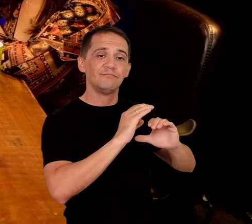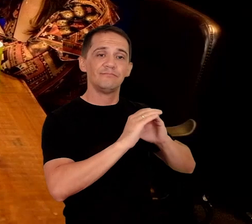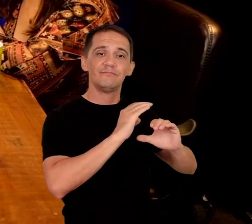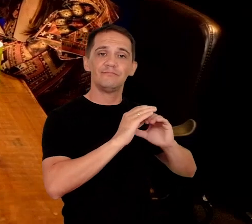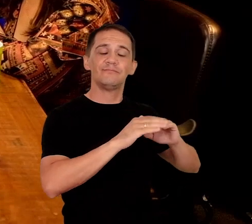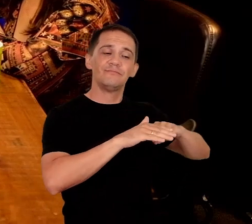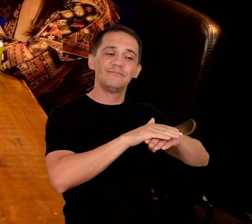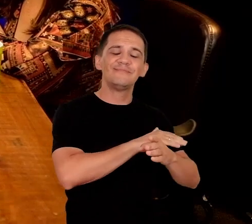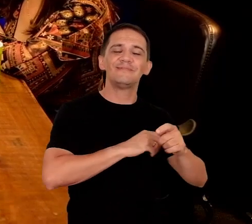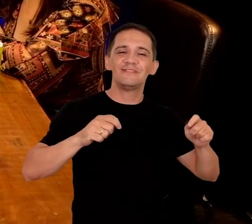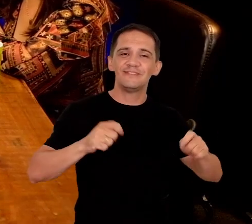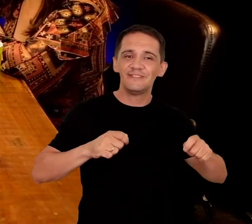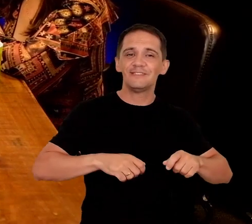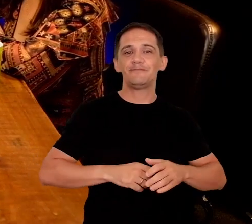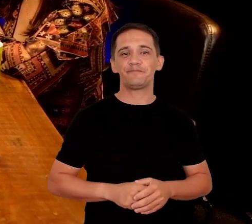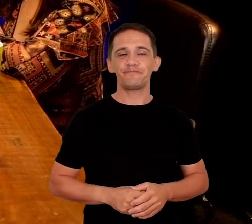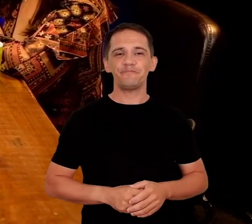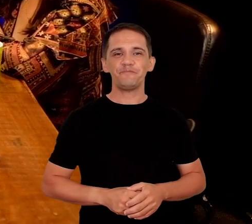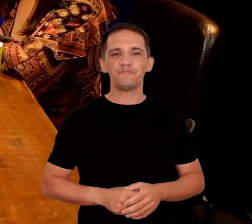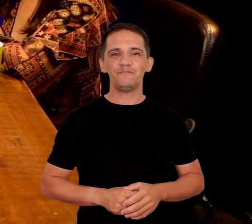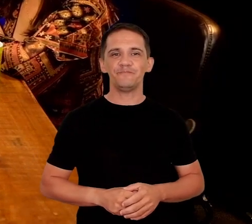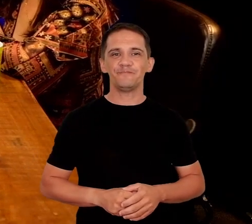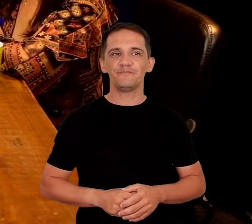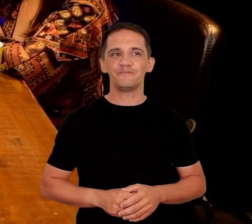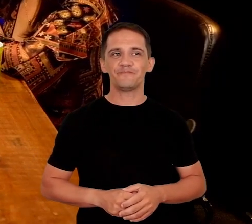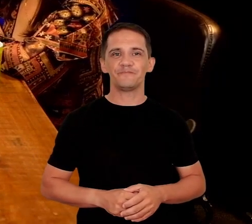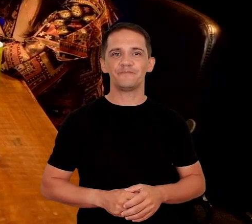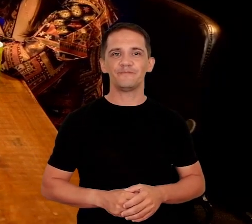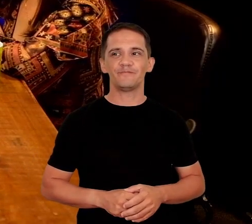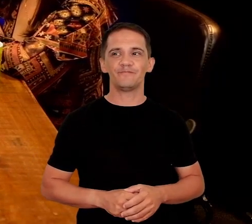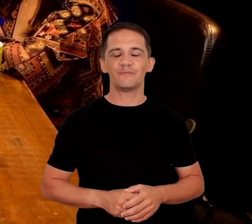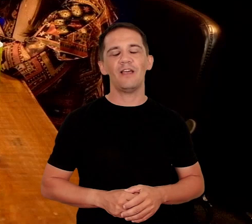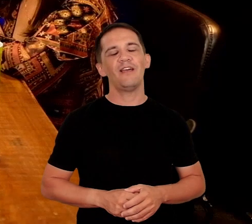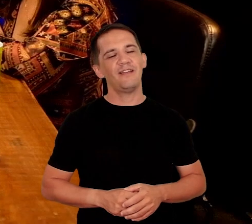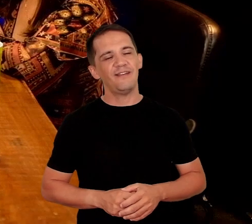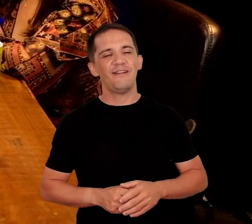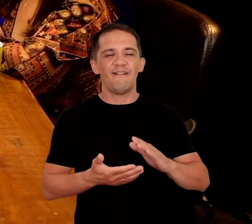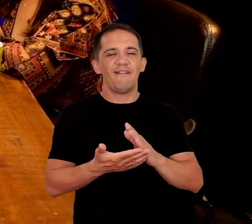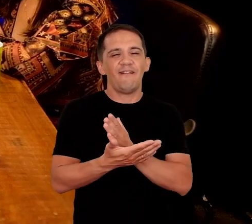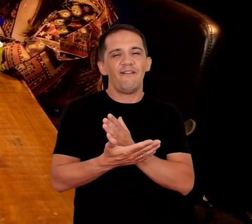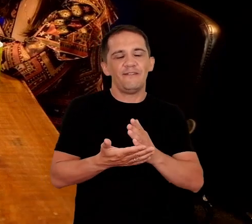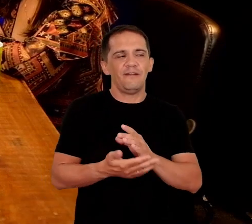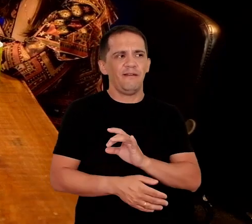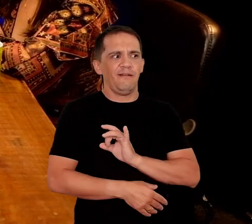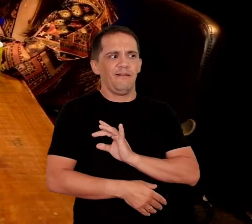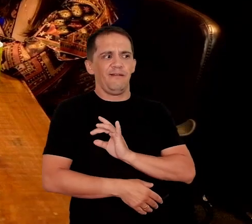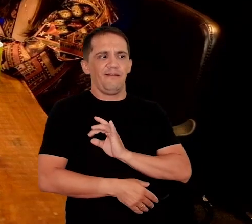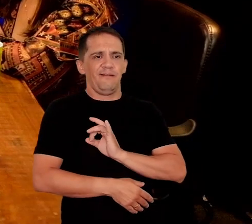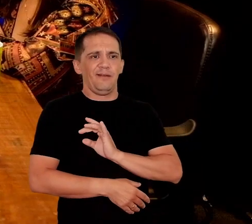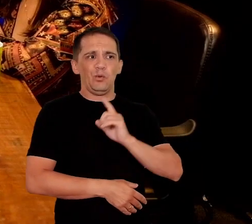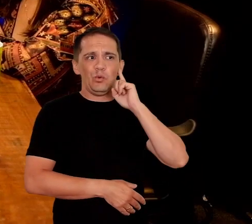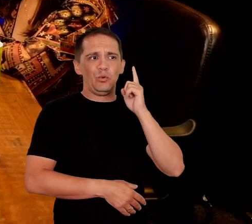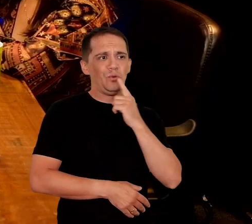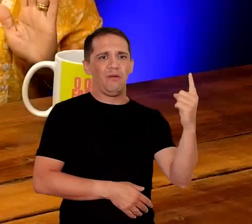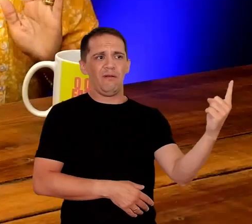E as pessoas, às Aproveitar as pessoas que surgem, né? vezes... Isto. E as pessoas, às vezes, têm aquele medo natural, né?